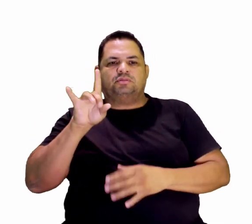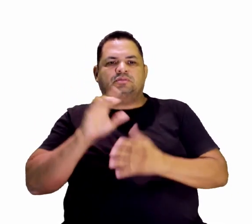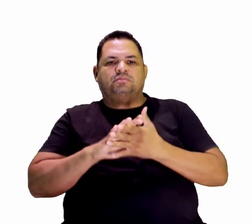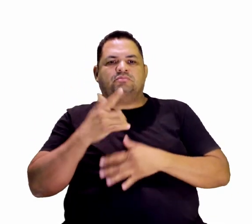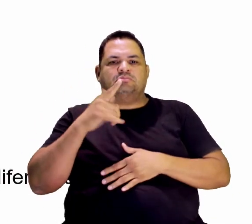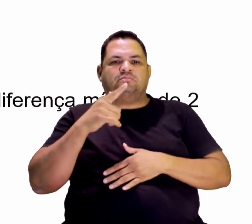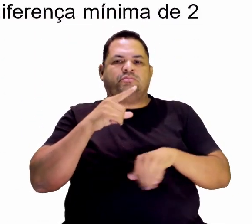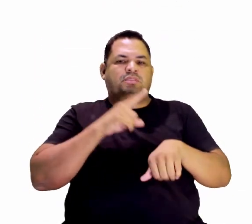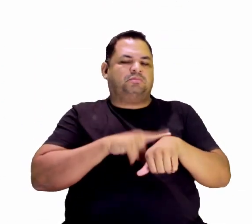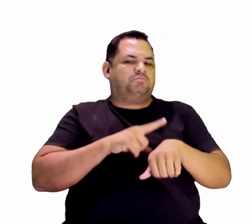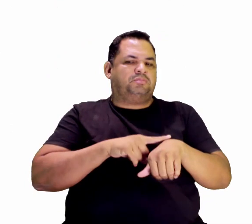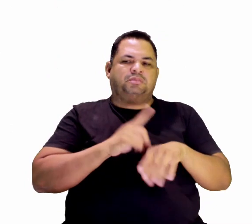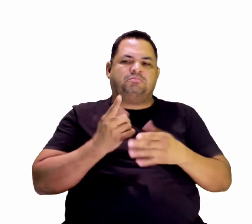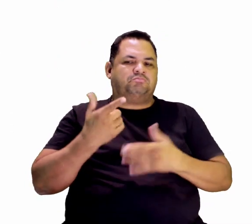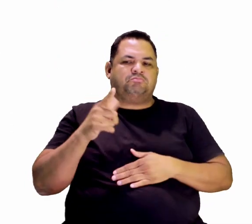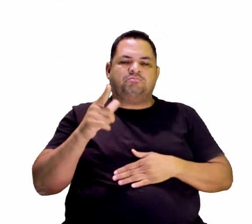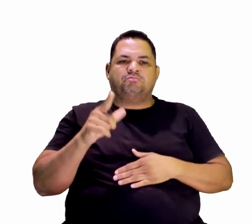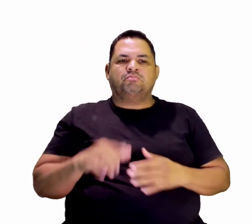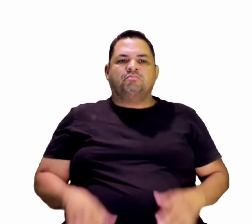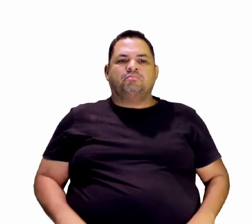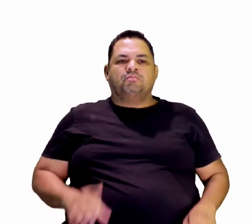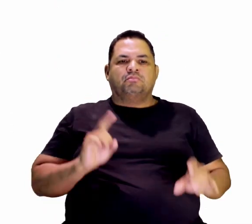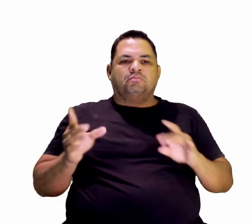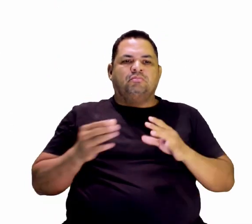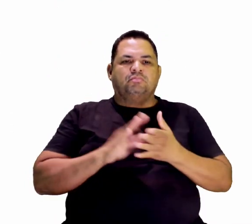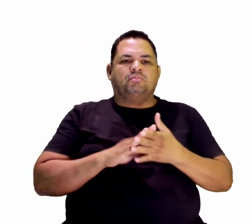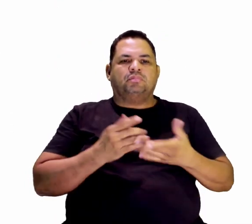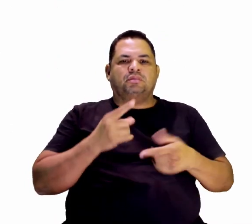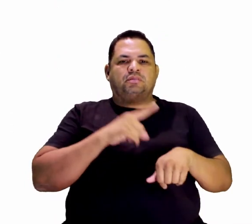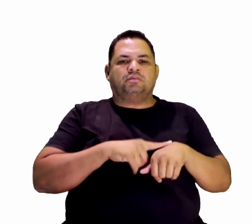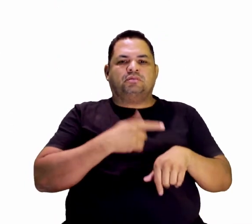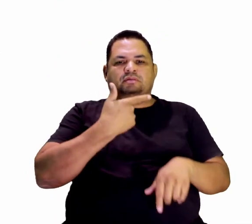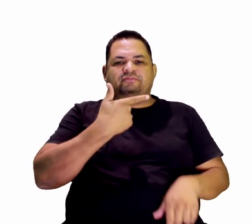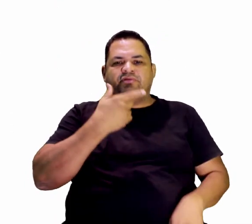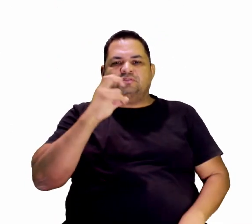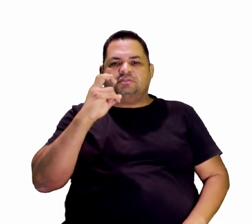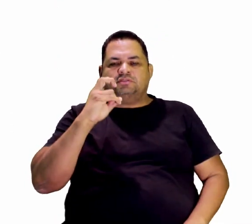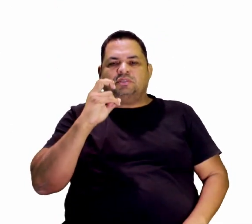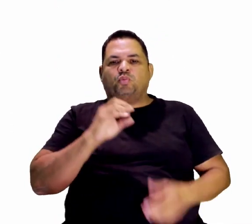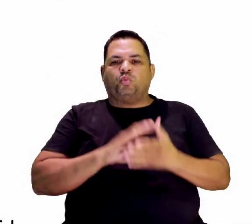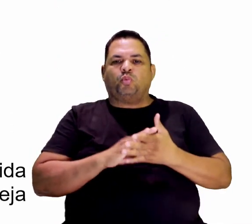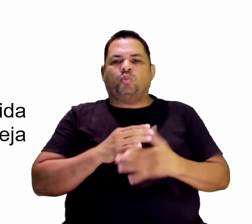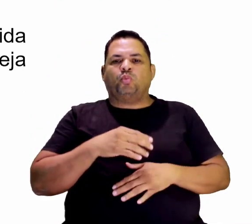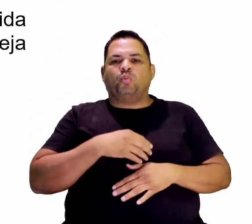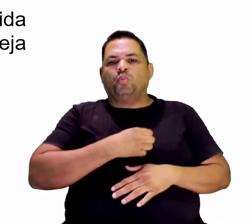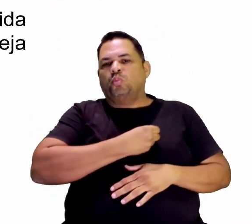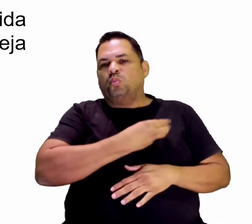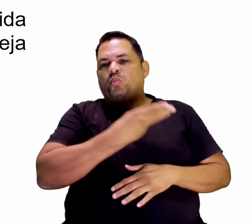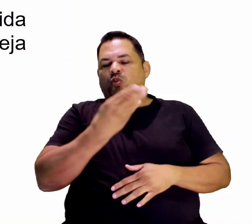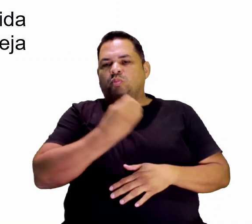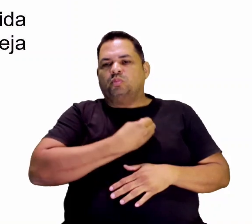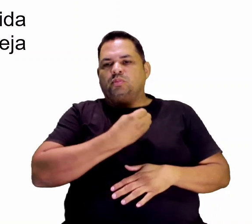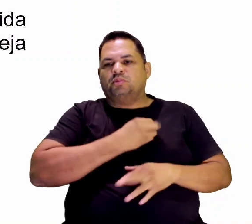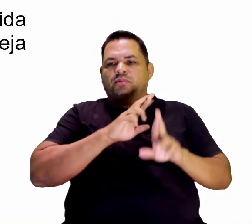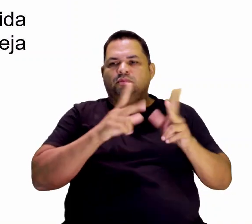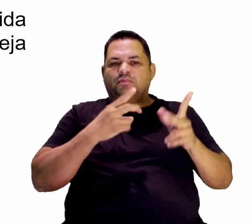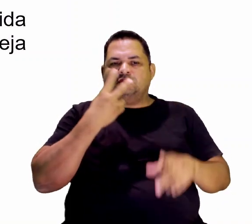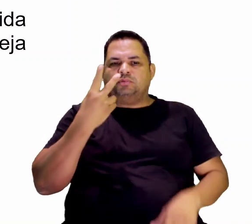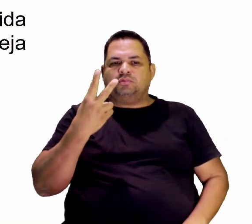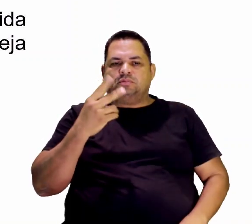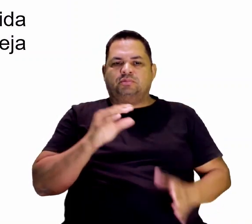geral. Agora, vindo para os nossos esportes coletivos, fundamento dos esportes coletivos, a gente vai conhecer um pouquinho de cada um. E o